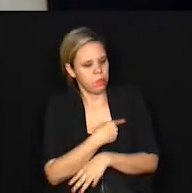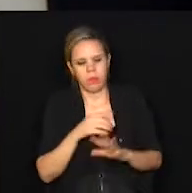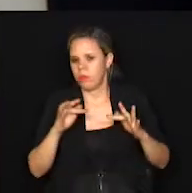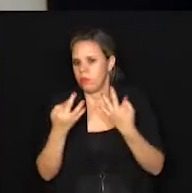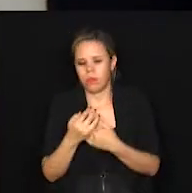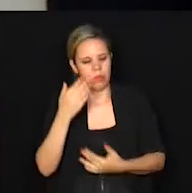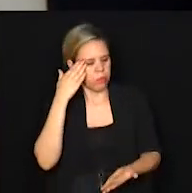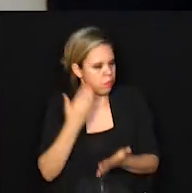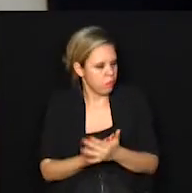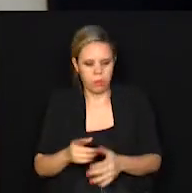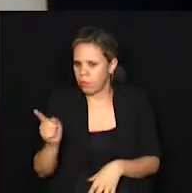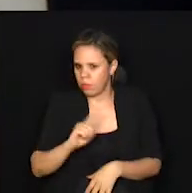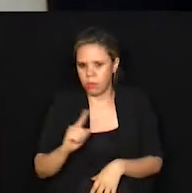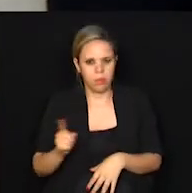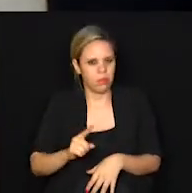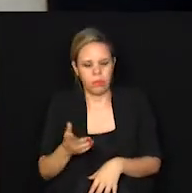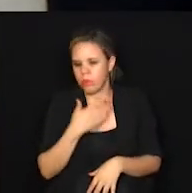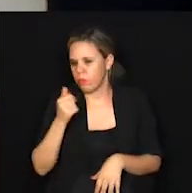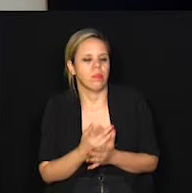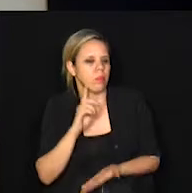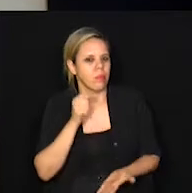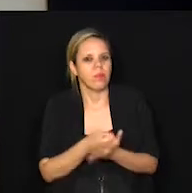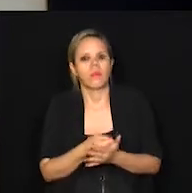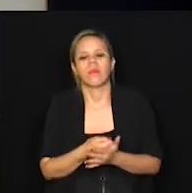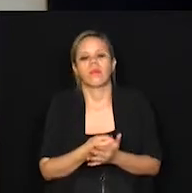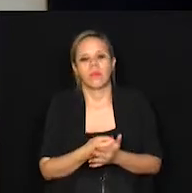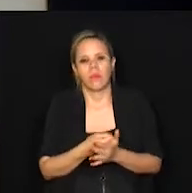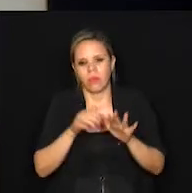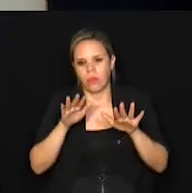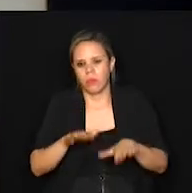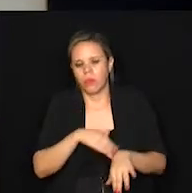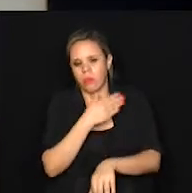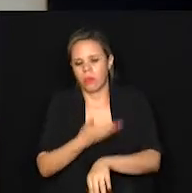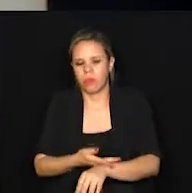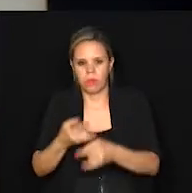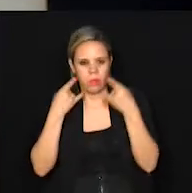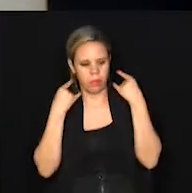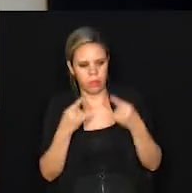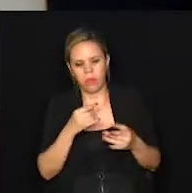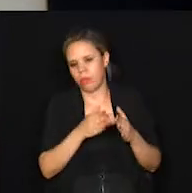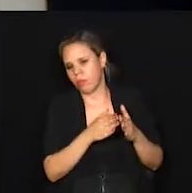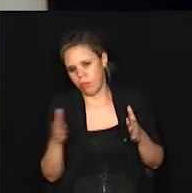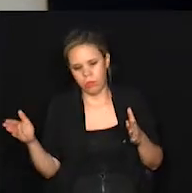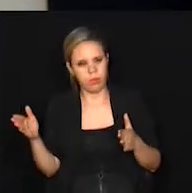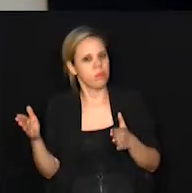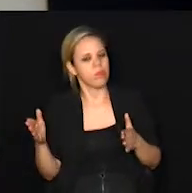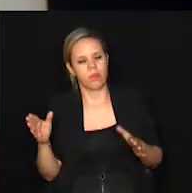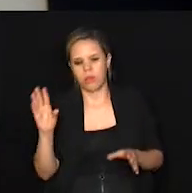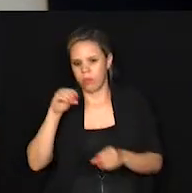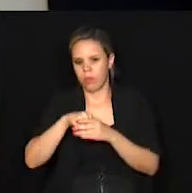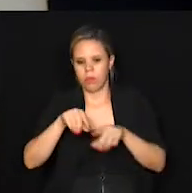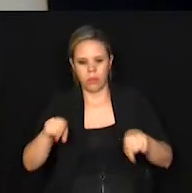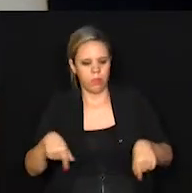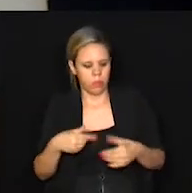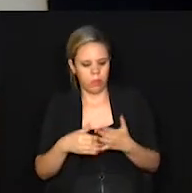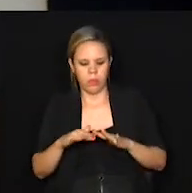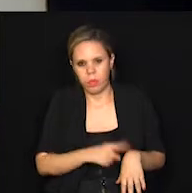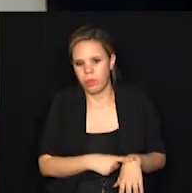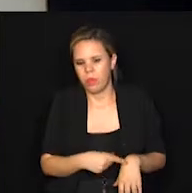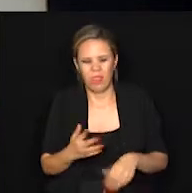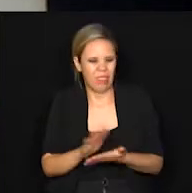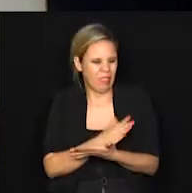queria colocar, mais uma vez, para reafirmar, é que os pais, a preocupação dos pais nesse momento